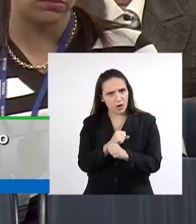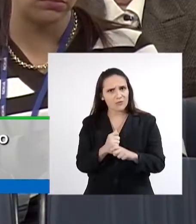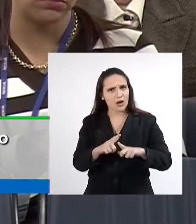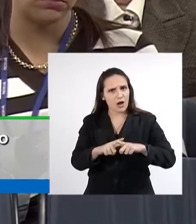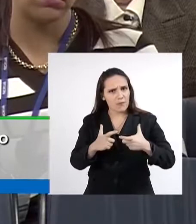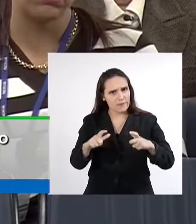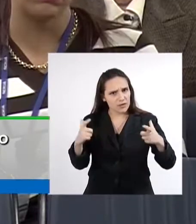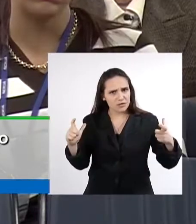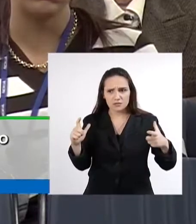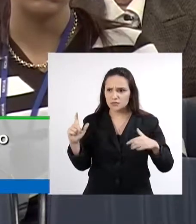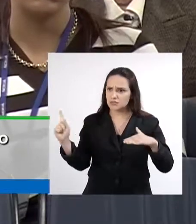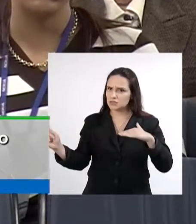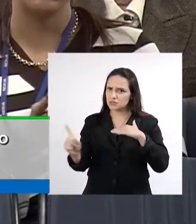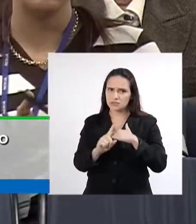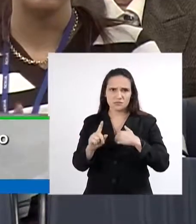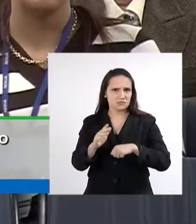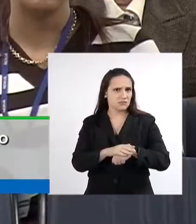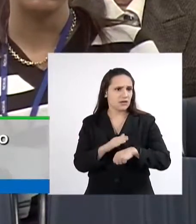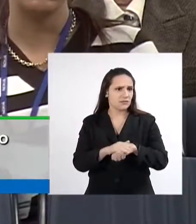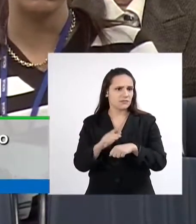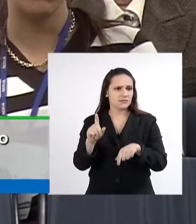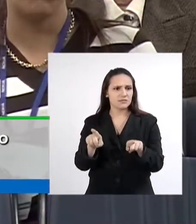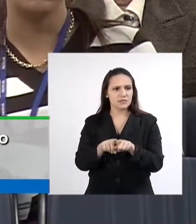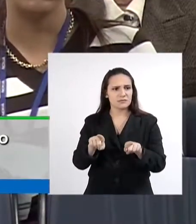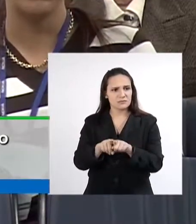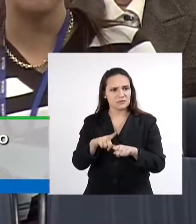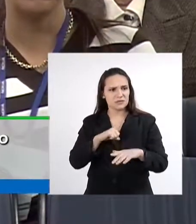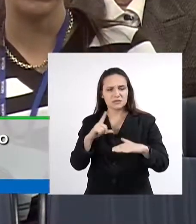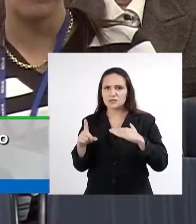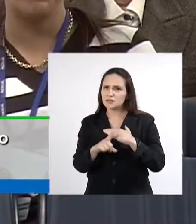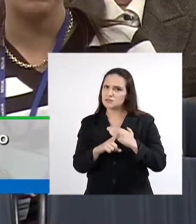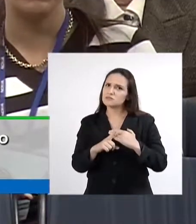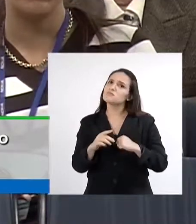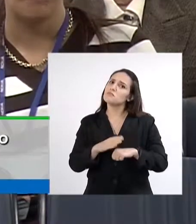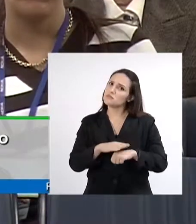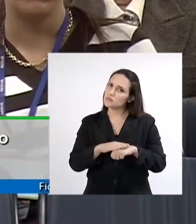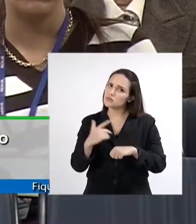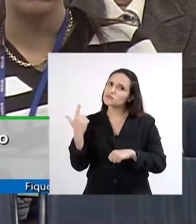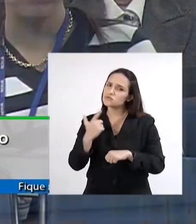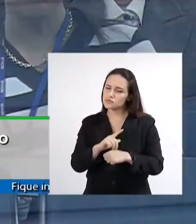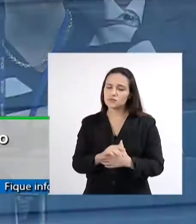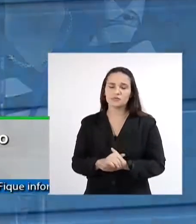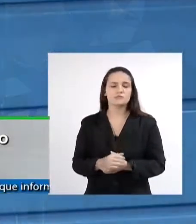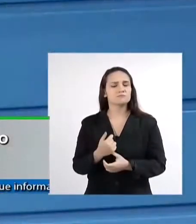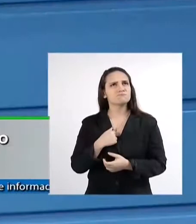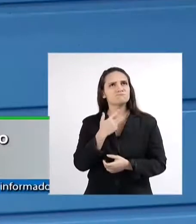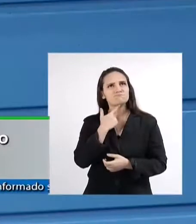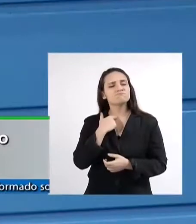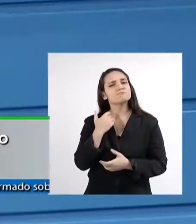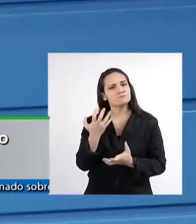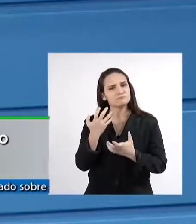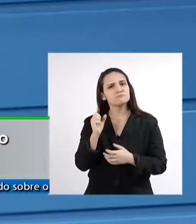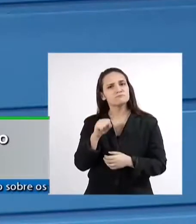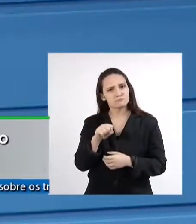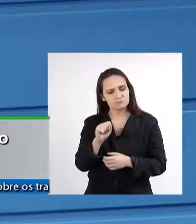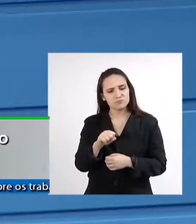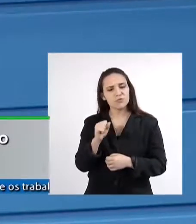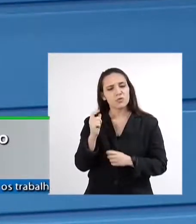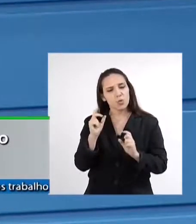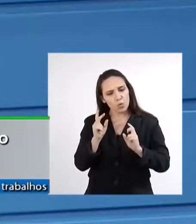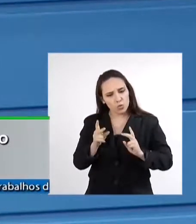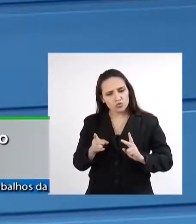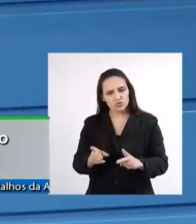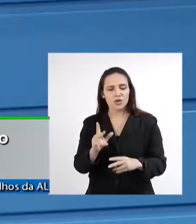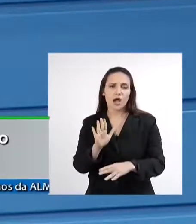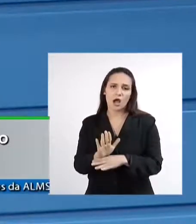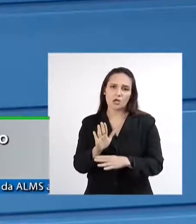pessoas, uma complexidade de atendimentos muito maior. Então isso nos motiva a continuar enviando emendas